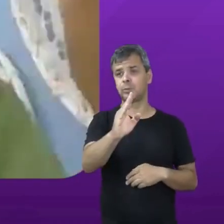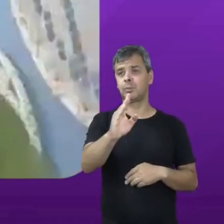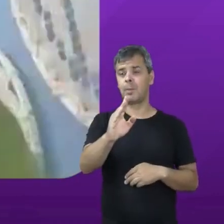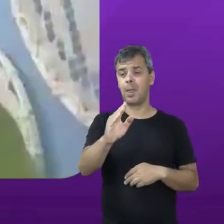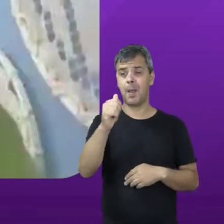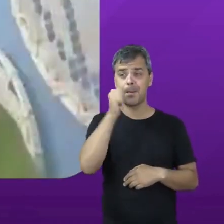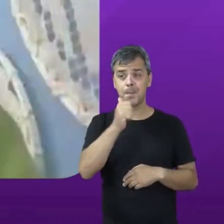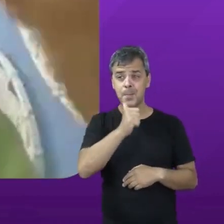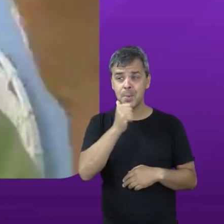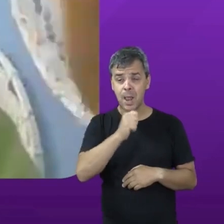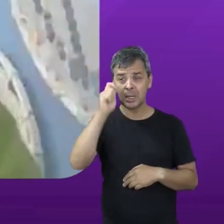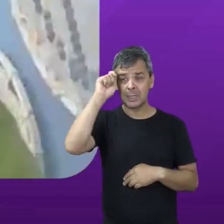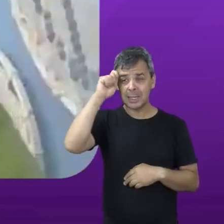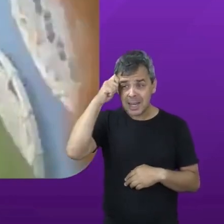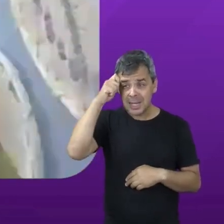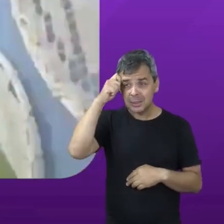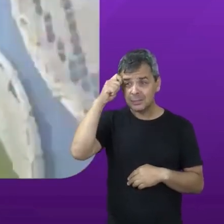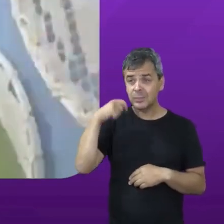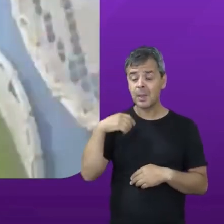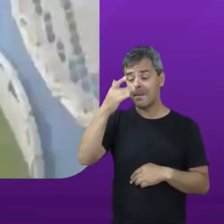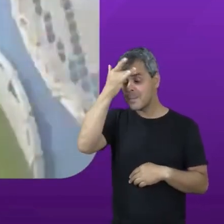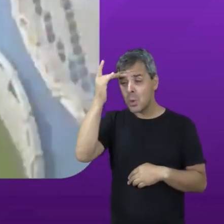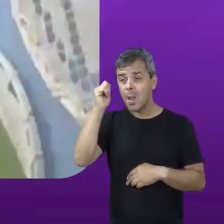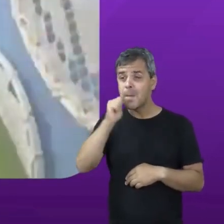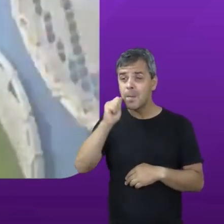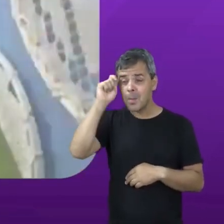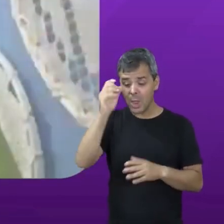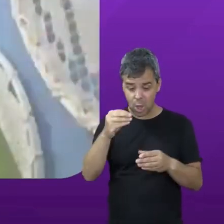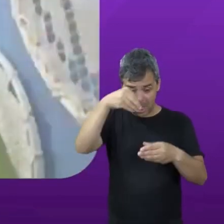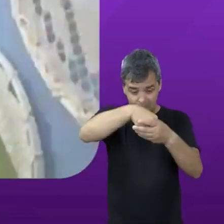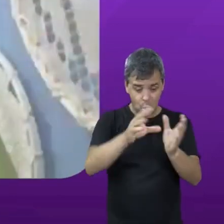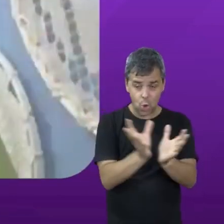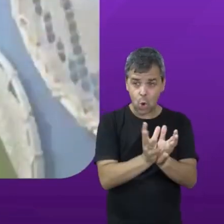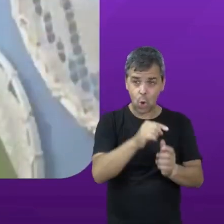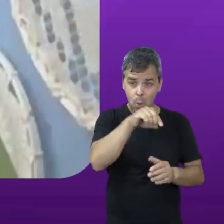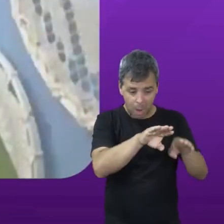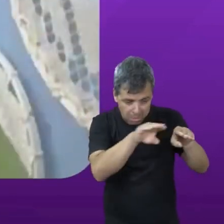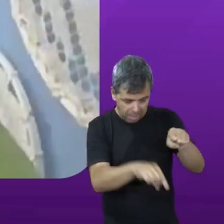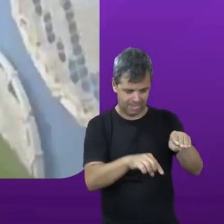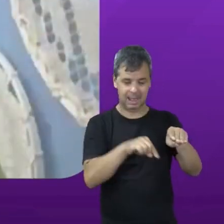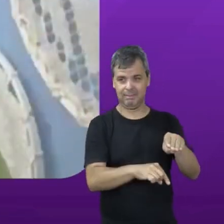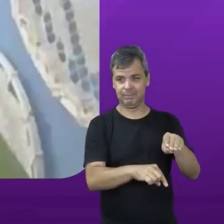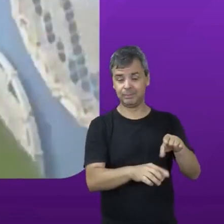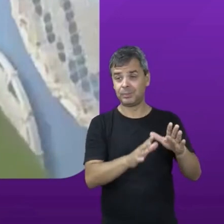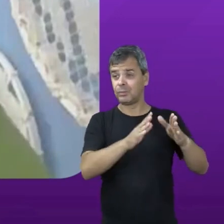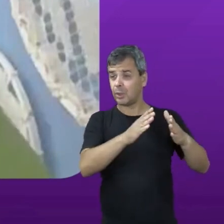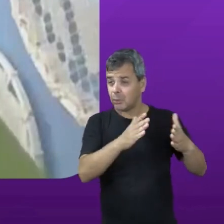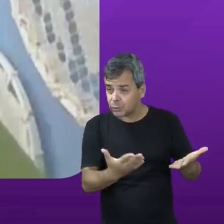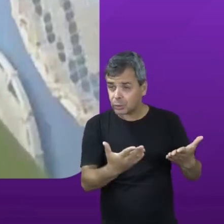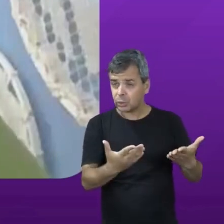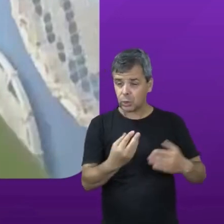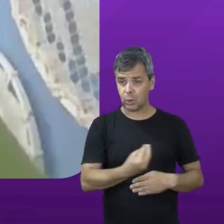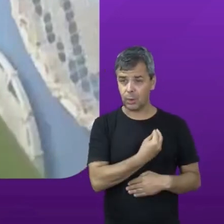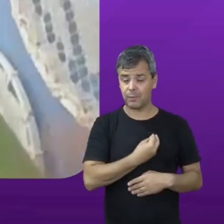as mulheres negras. Mulheres negras são aquelas que estão dentro do grupo racializado de forma subalterna. Então, nós vamos